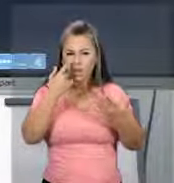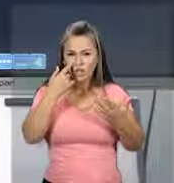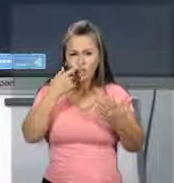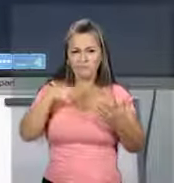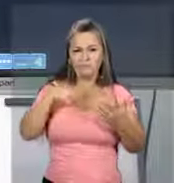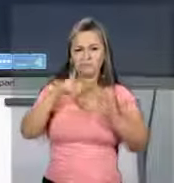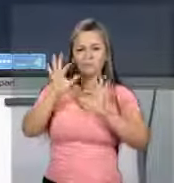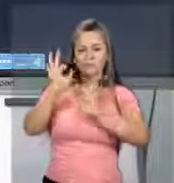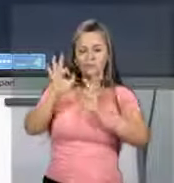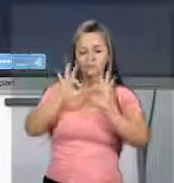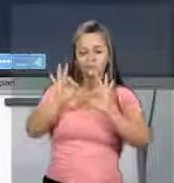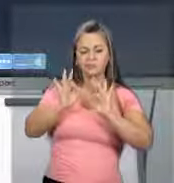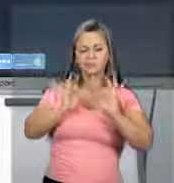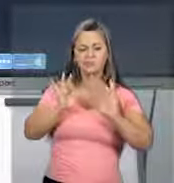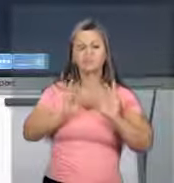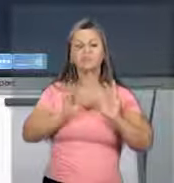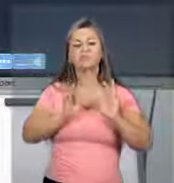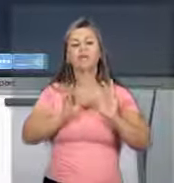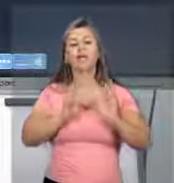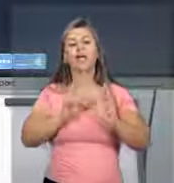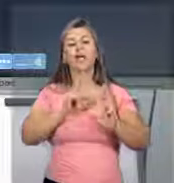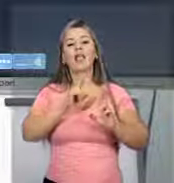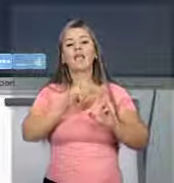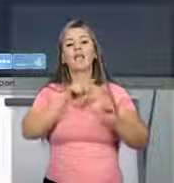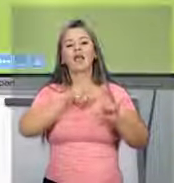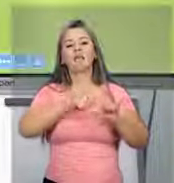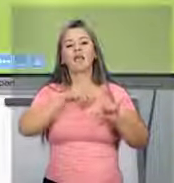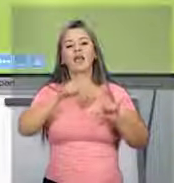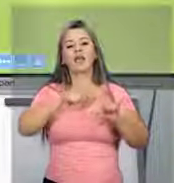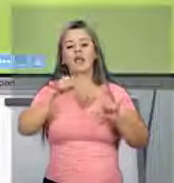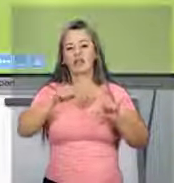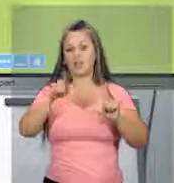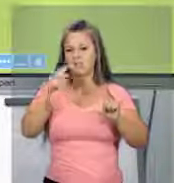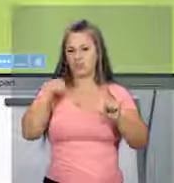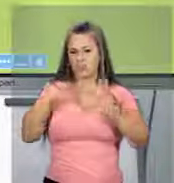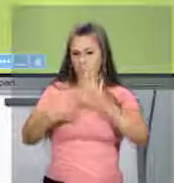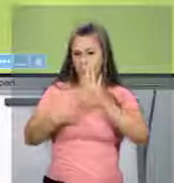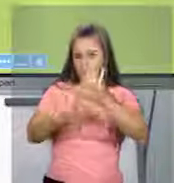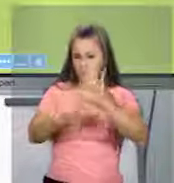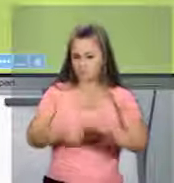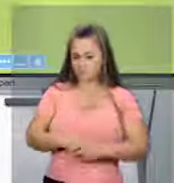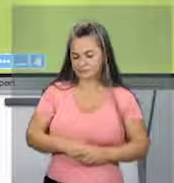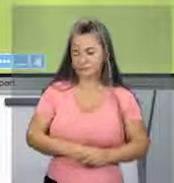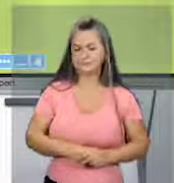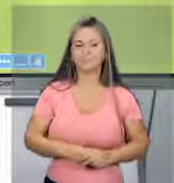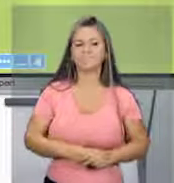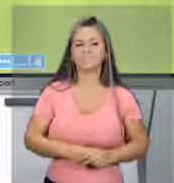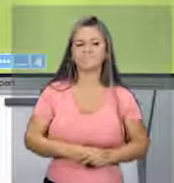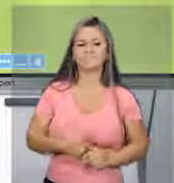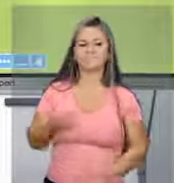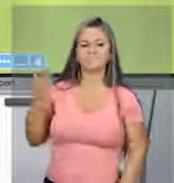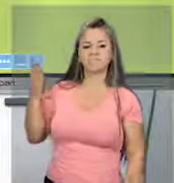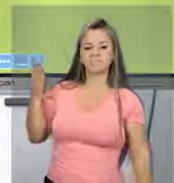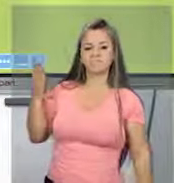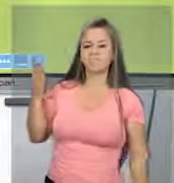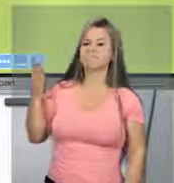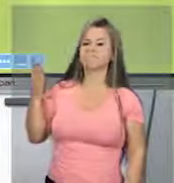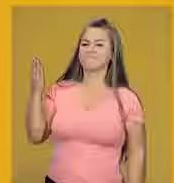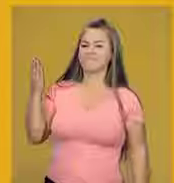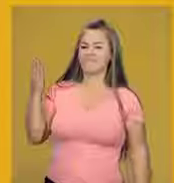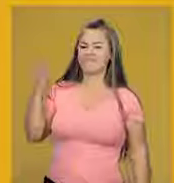vamos utilizar representações gráficas que nós vamos aprender. No circuito,